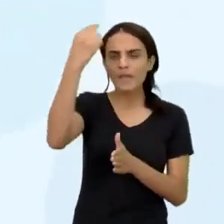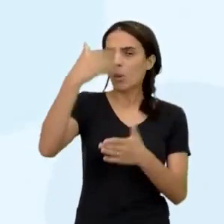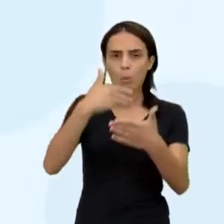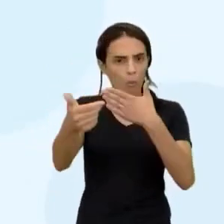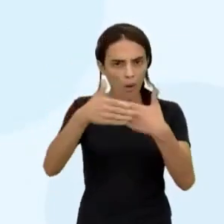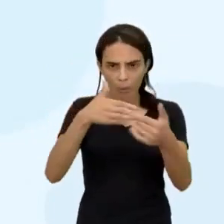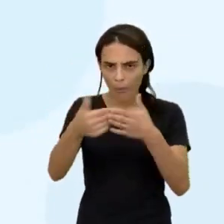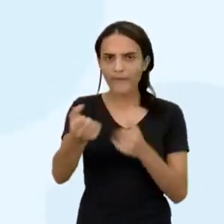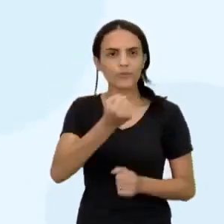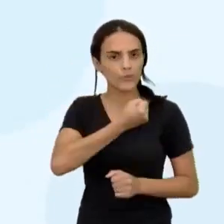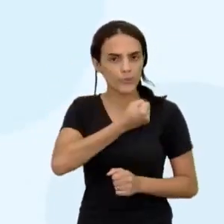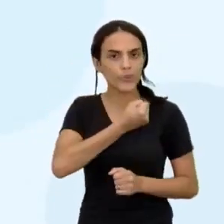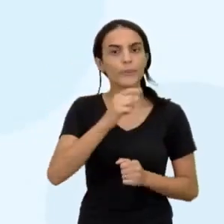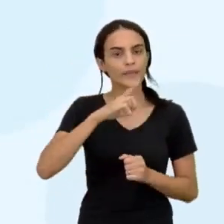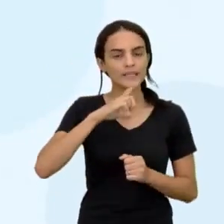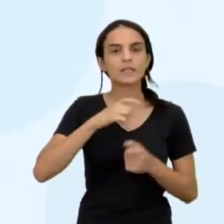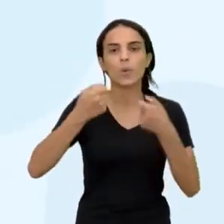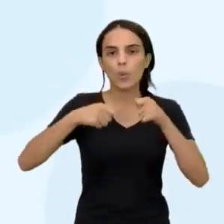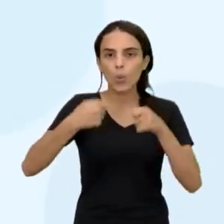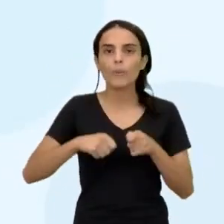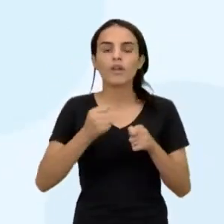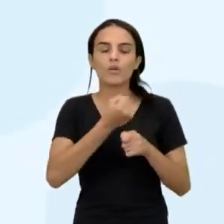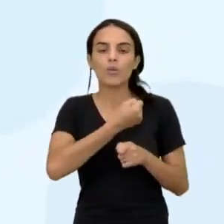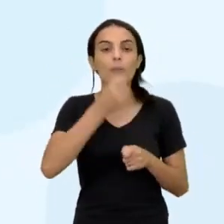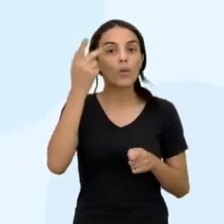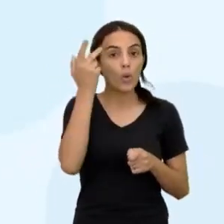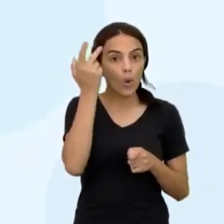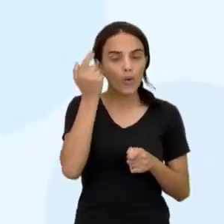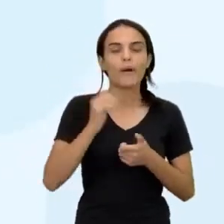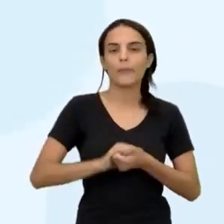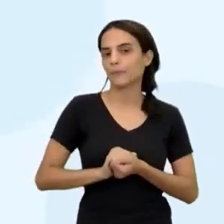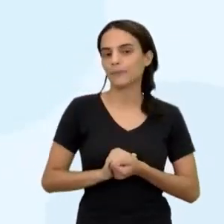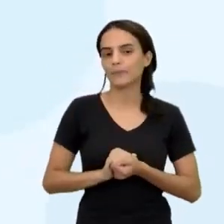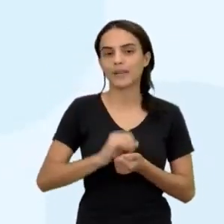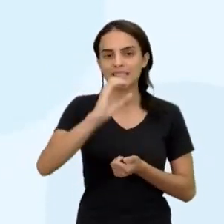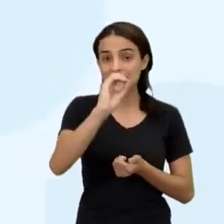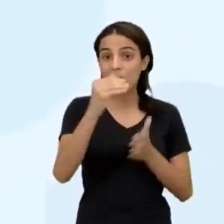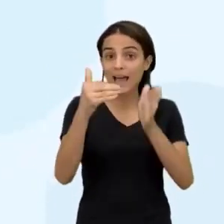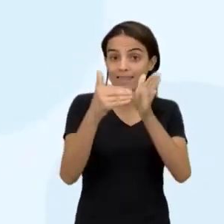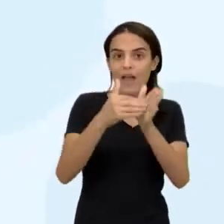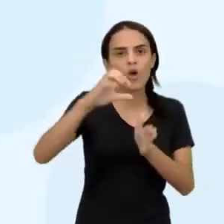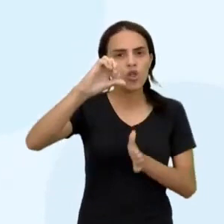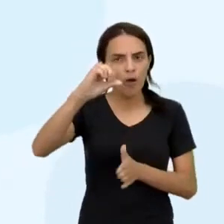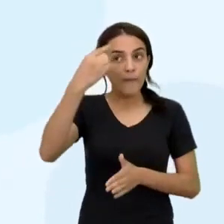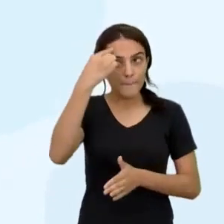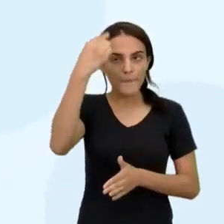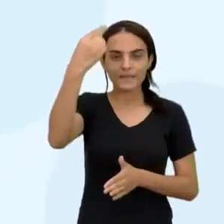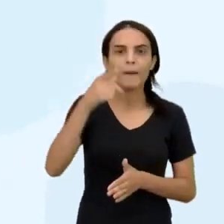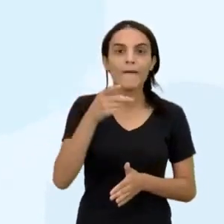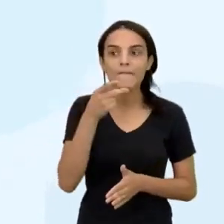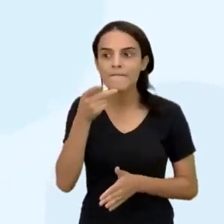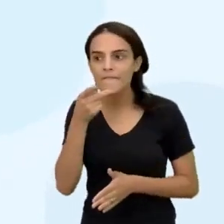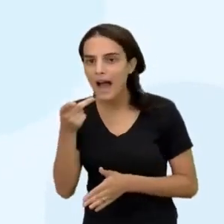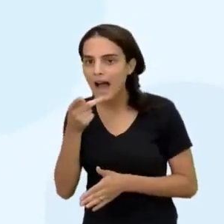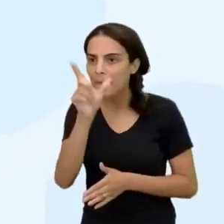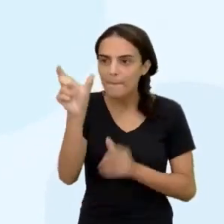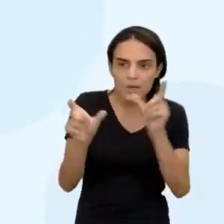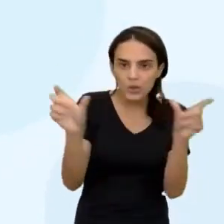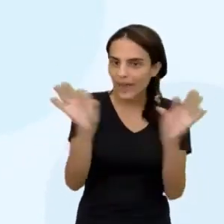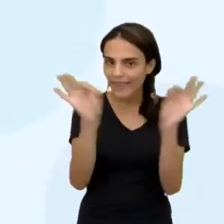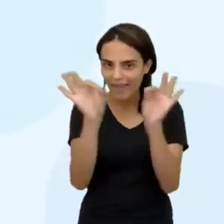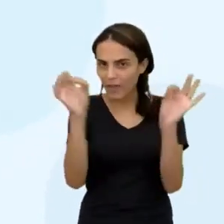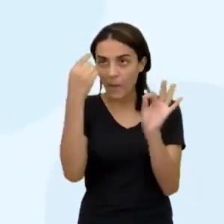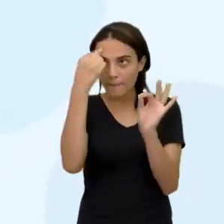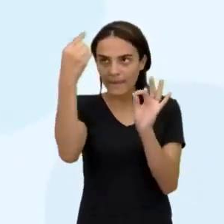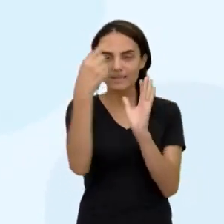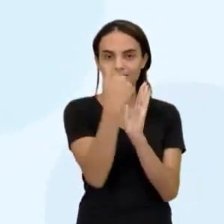número aí, né? Tem que ser um número natural, que é mais fácil, tá? Um número de 0 a 9. Mas não fala pra ninguém, só pensa, anota aí no